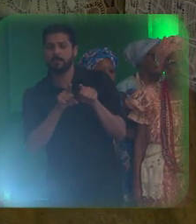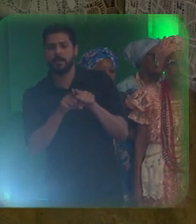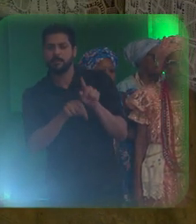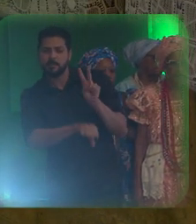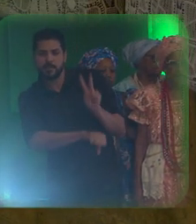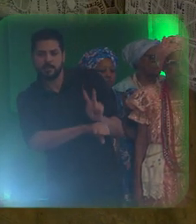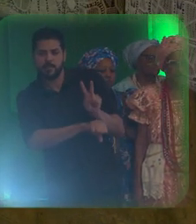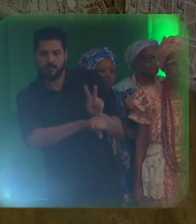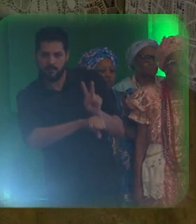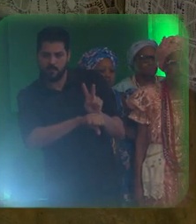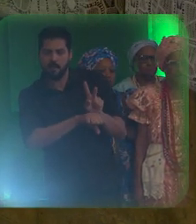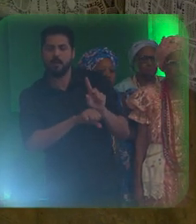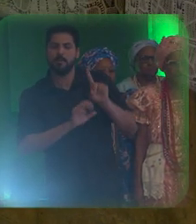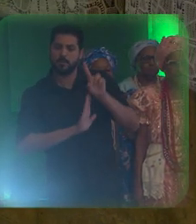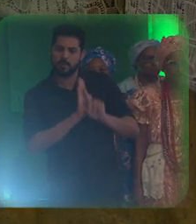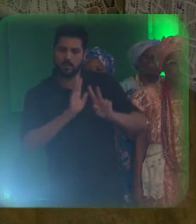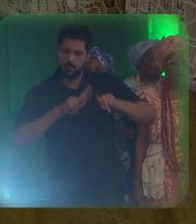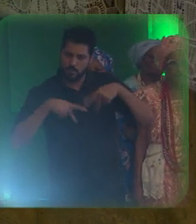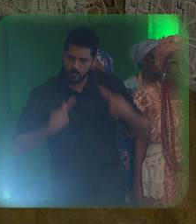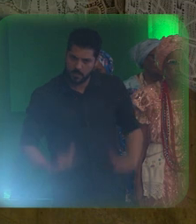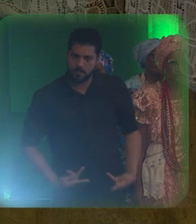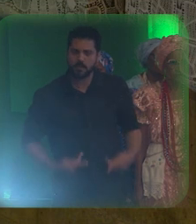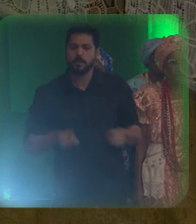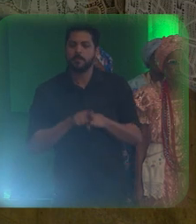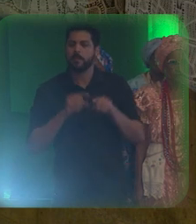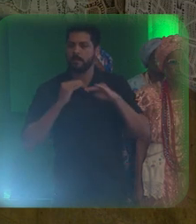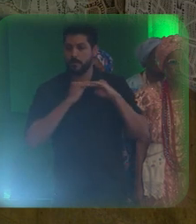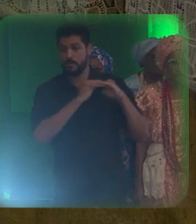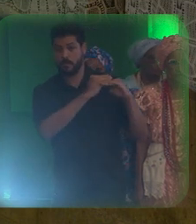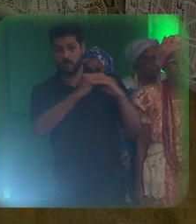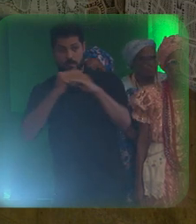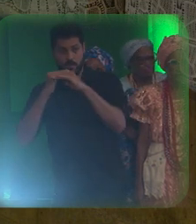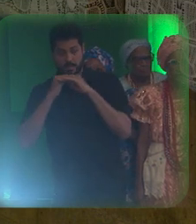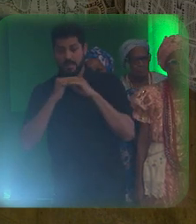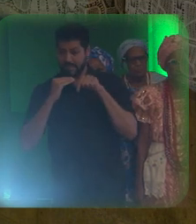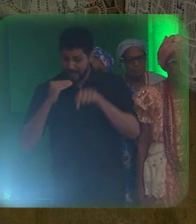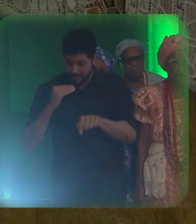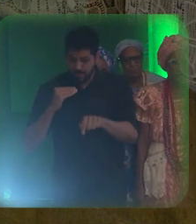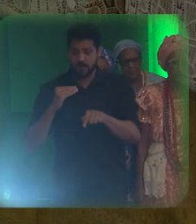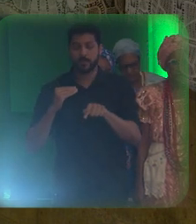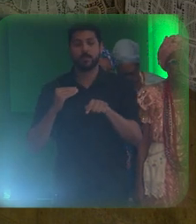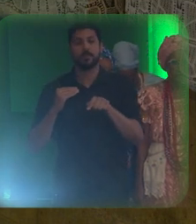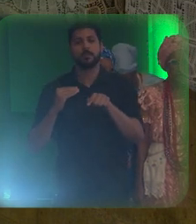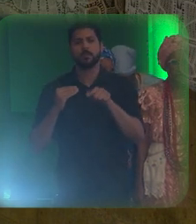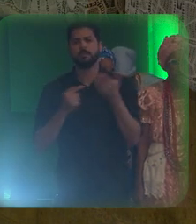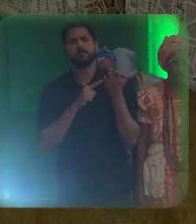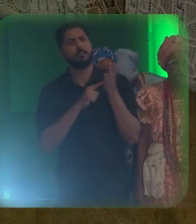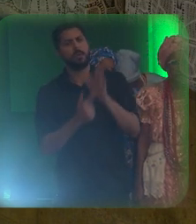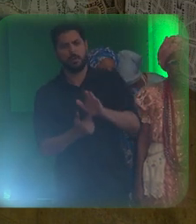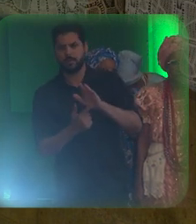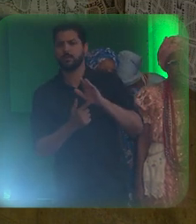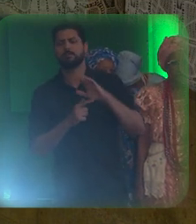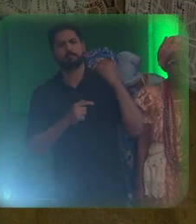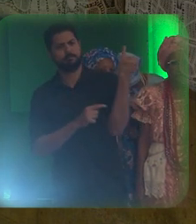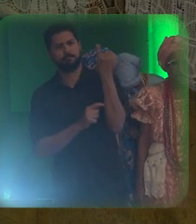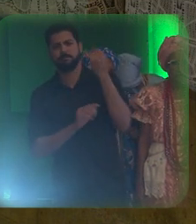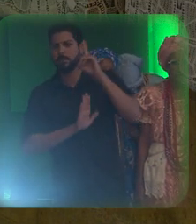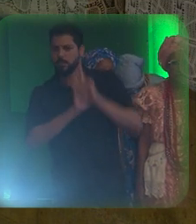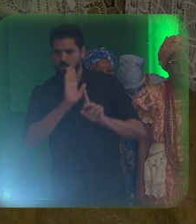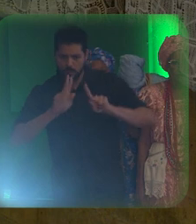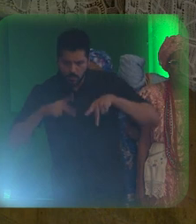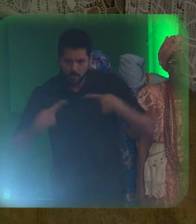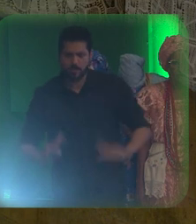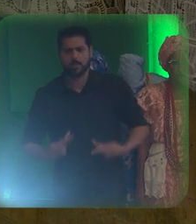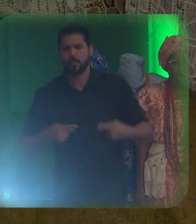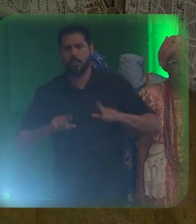direitos humanos e da igualdade. Isto reforça a importância dos direitos humanos e do enfrentamento do